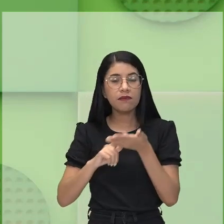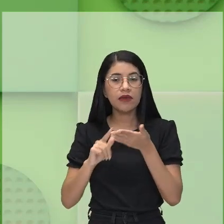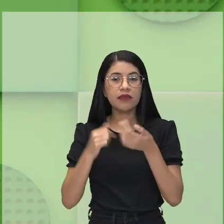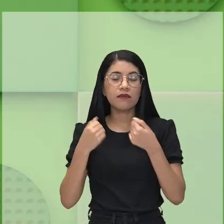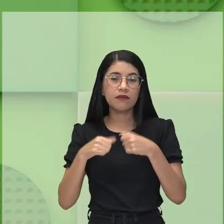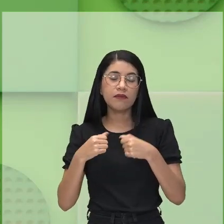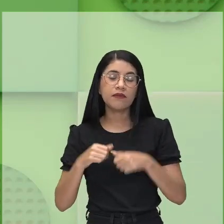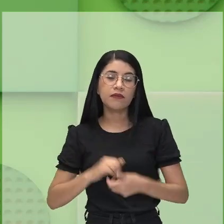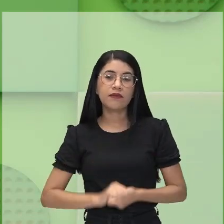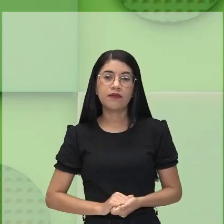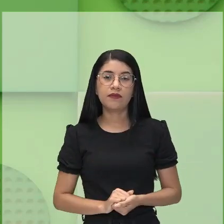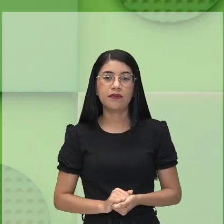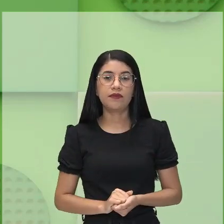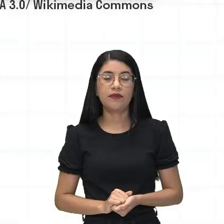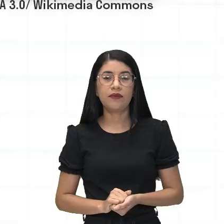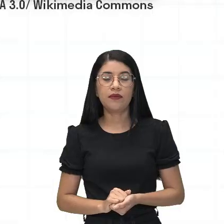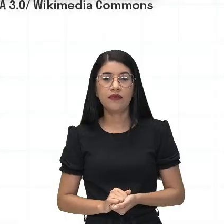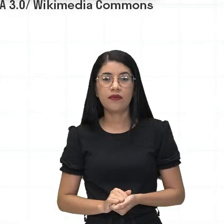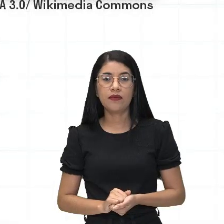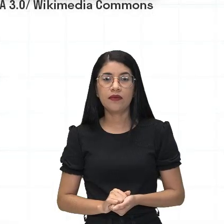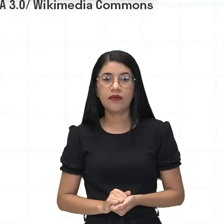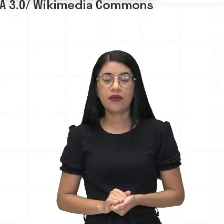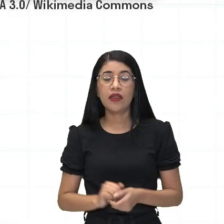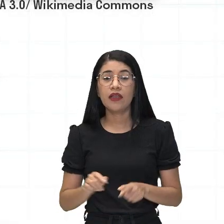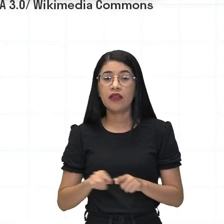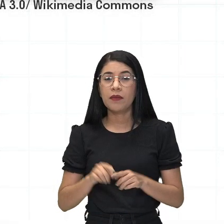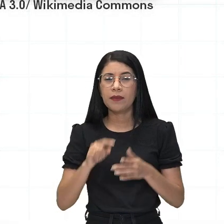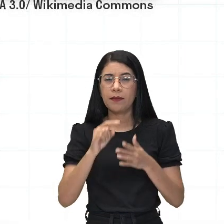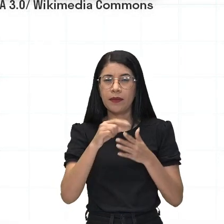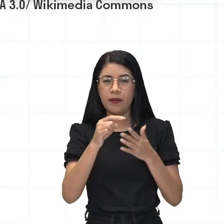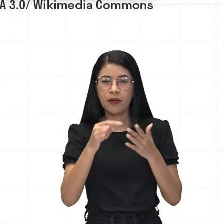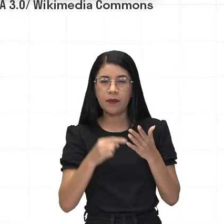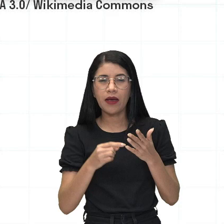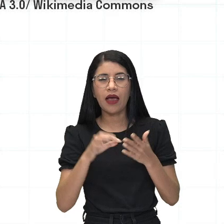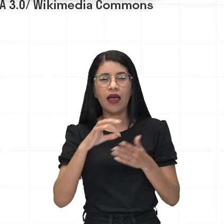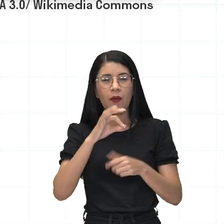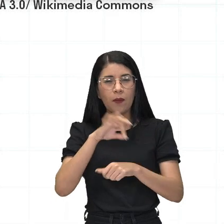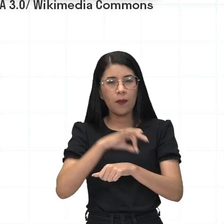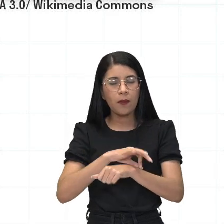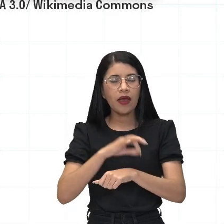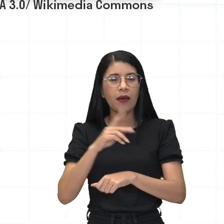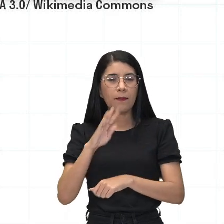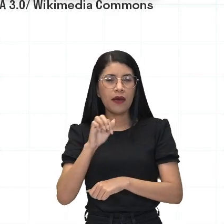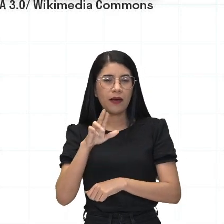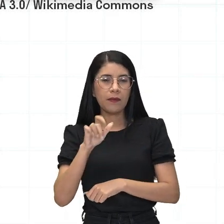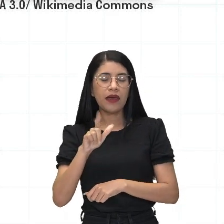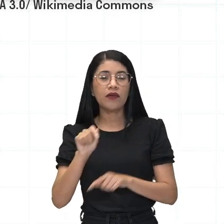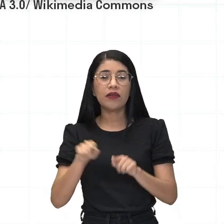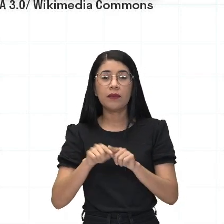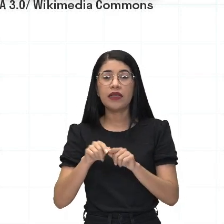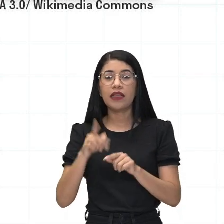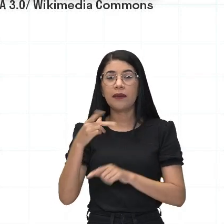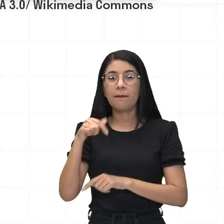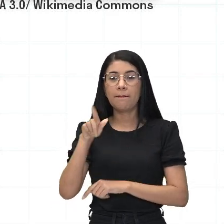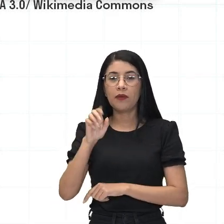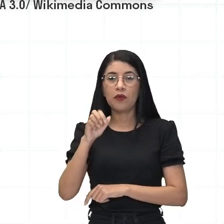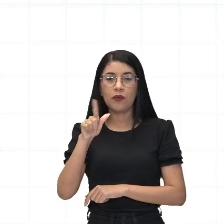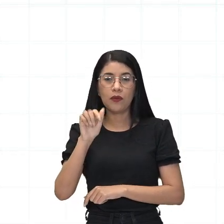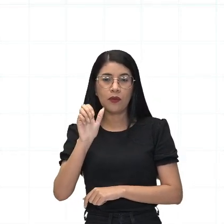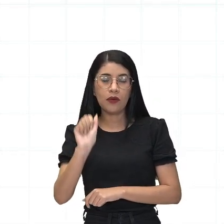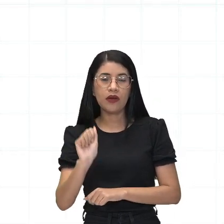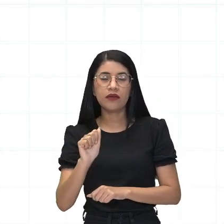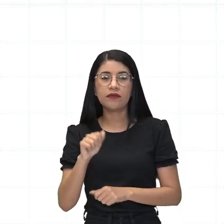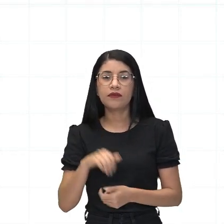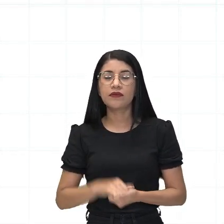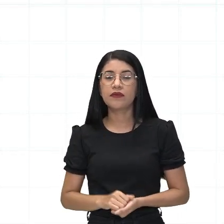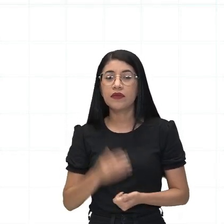certo? Além dos barbeiros, além da mosca, nós também temos pulgas, como a gente pode observar aí na nossa